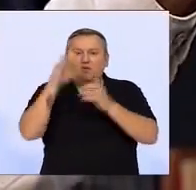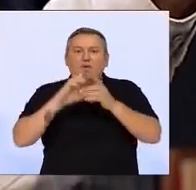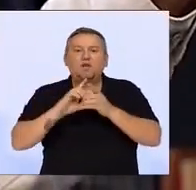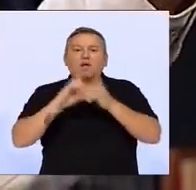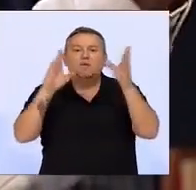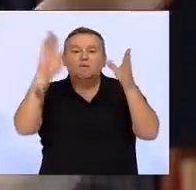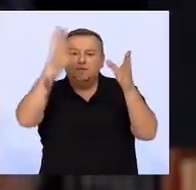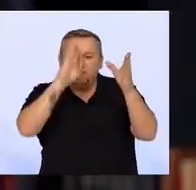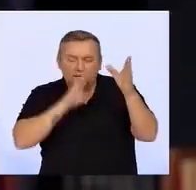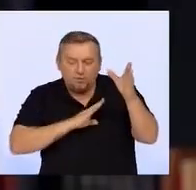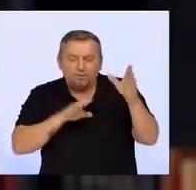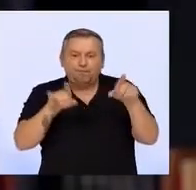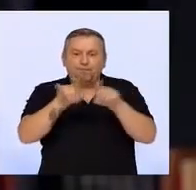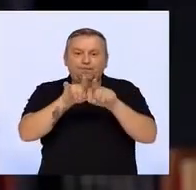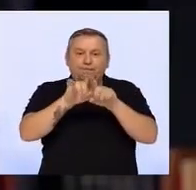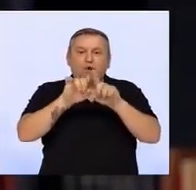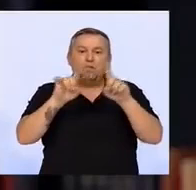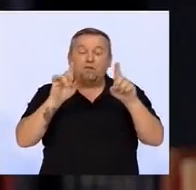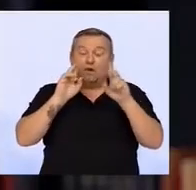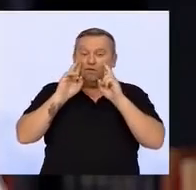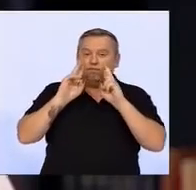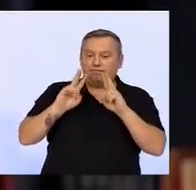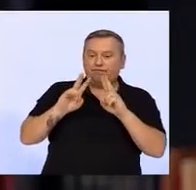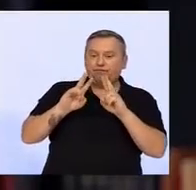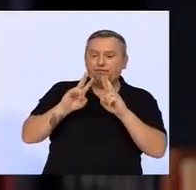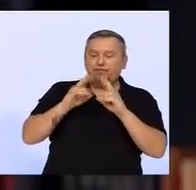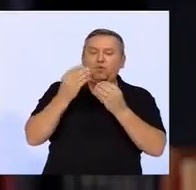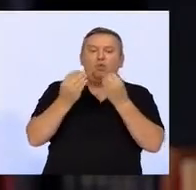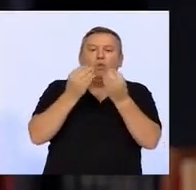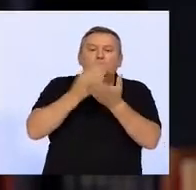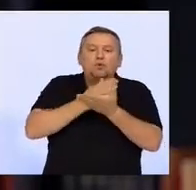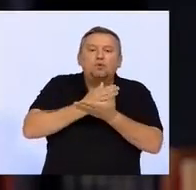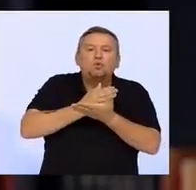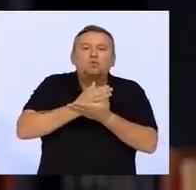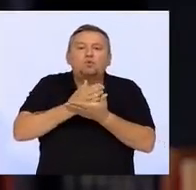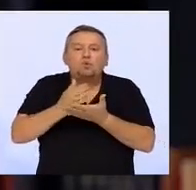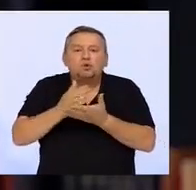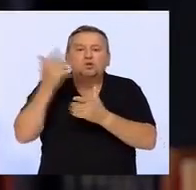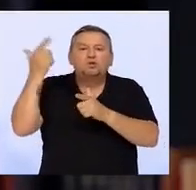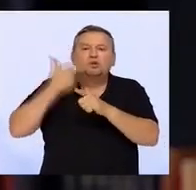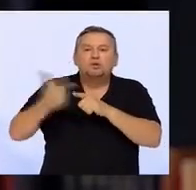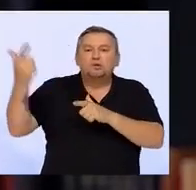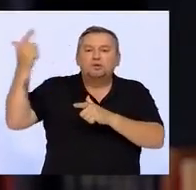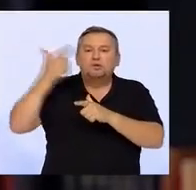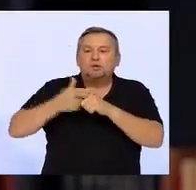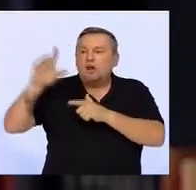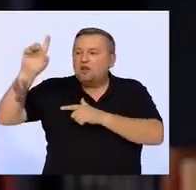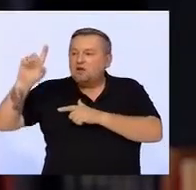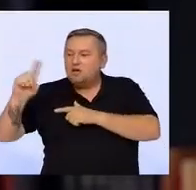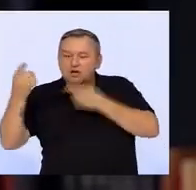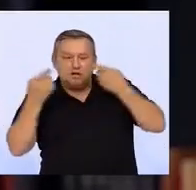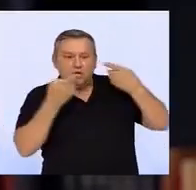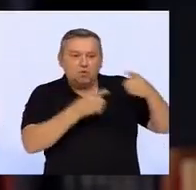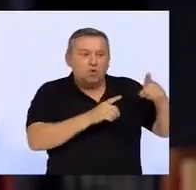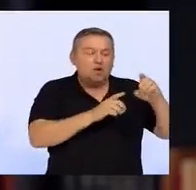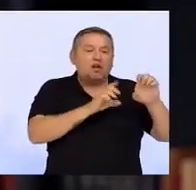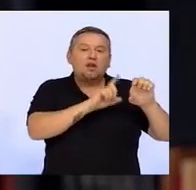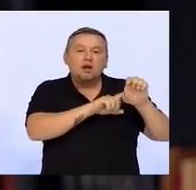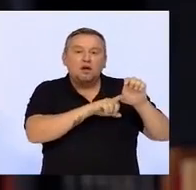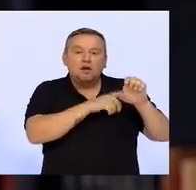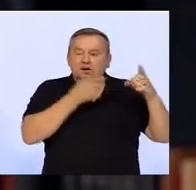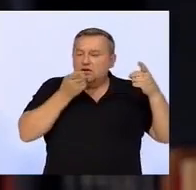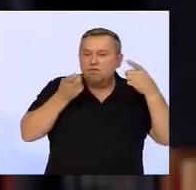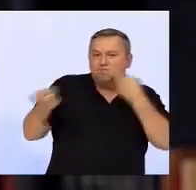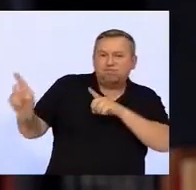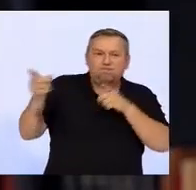coisas boas pelo Brasil. Mas veja, qual é a origem dessa gritaria da extrema-direita contra a extrema-esquerda, cada um apontando o dedo para